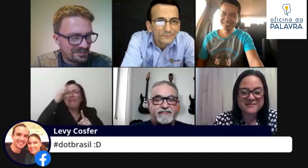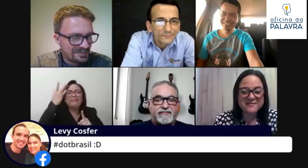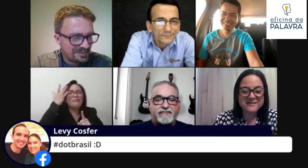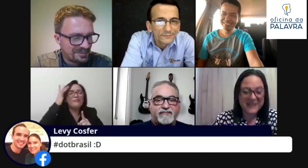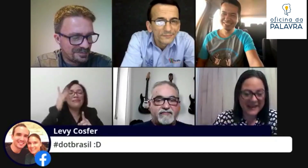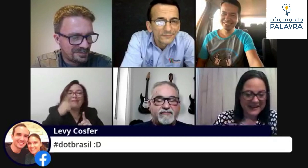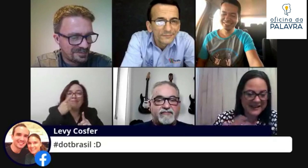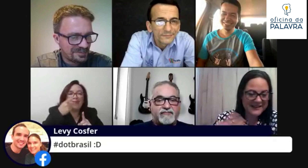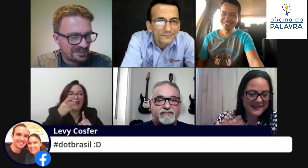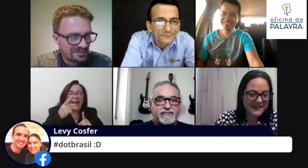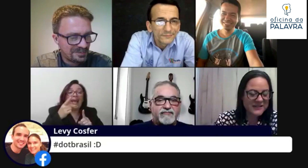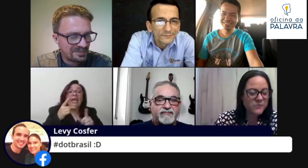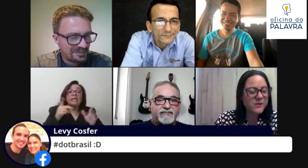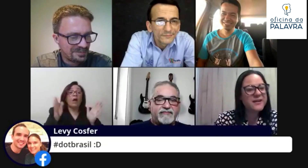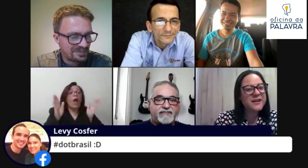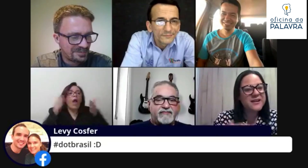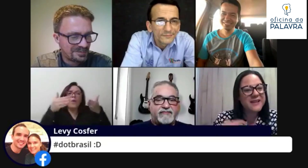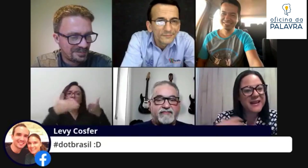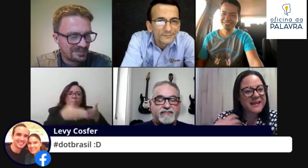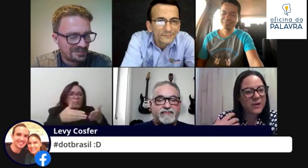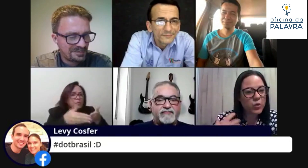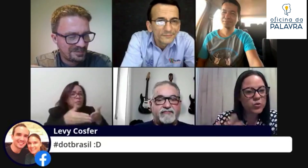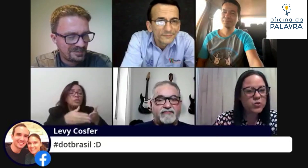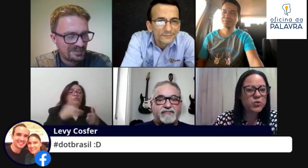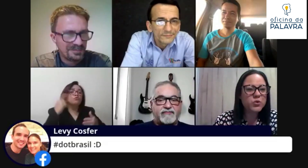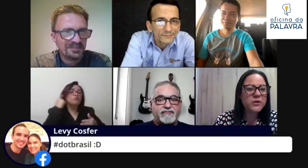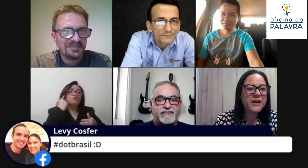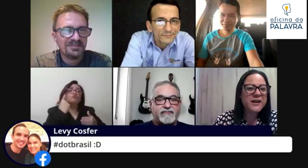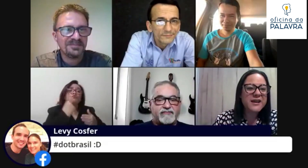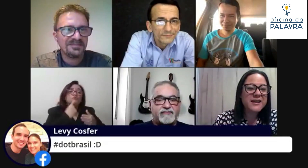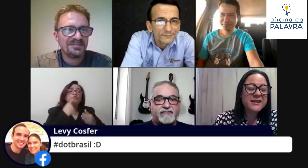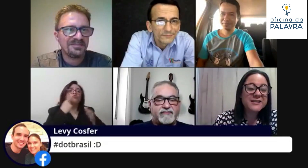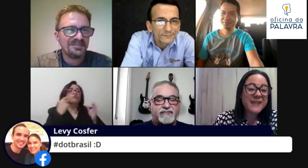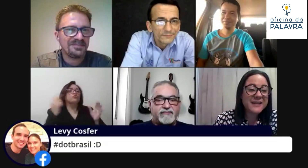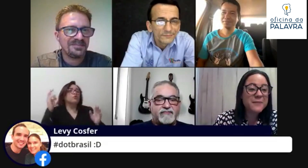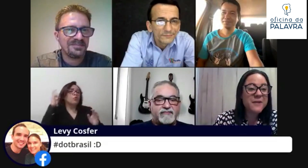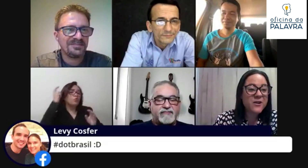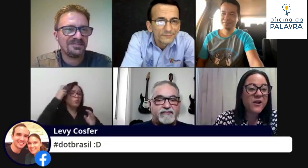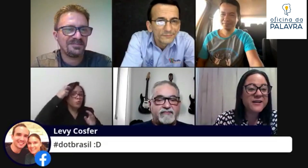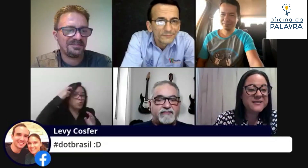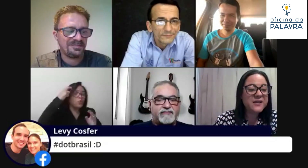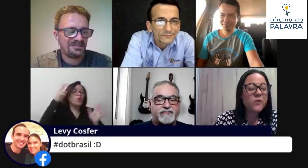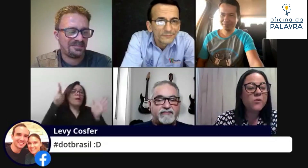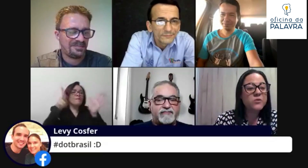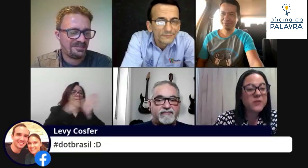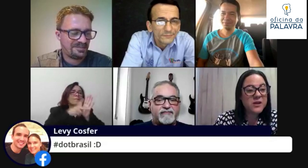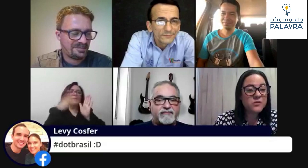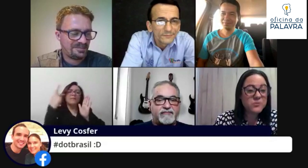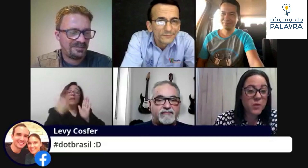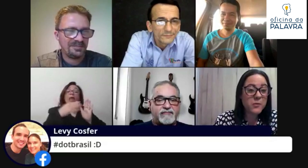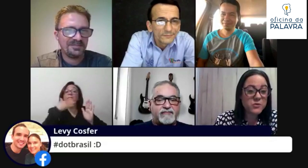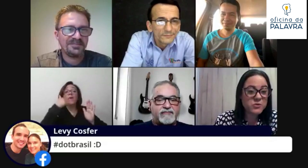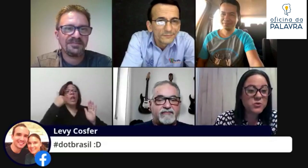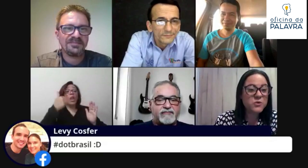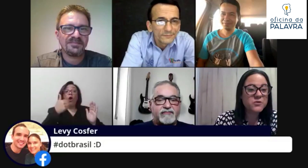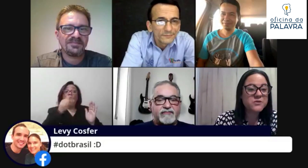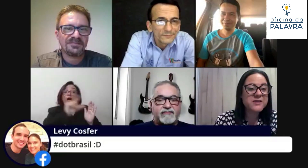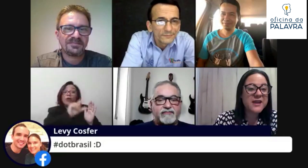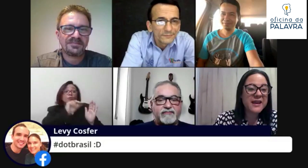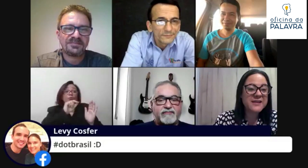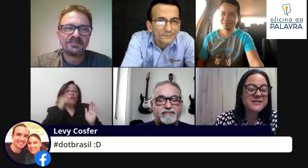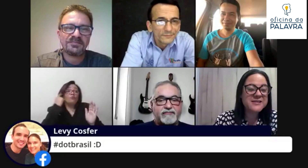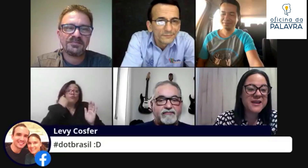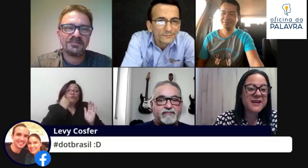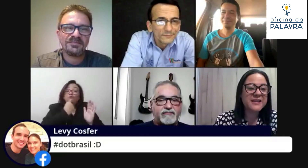ali daquela língua, daquela cultura, e nada melhor, então, do que os próprios